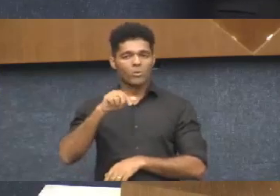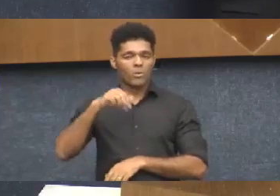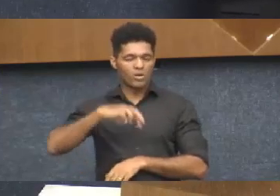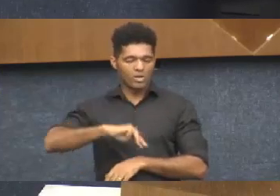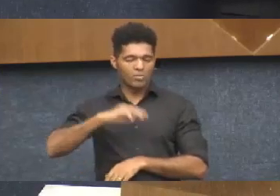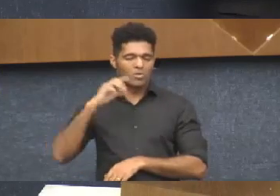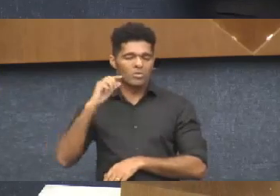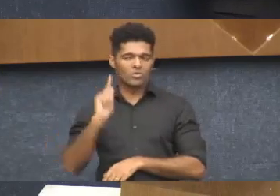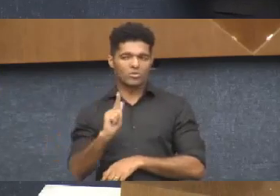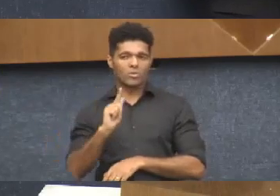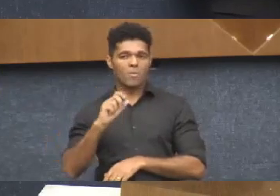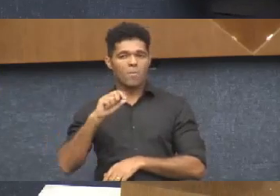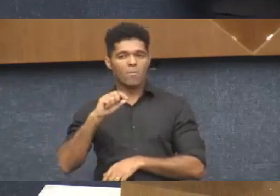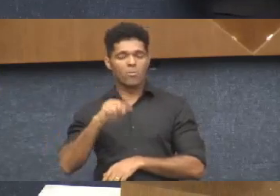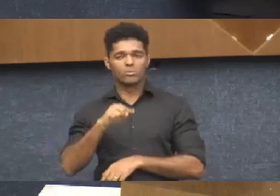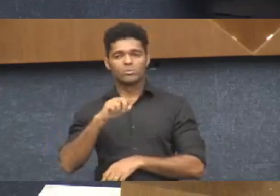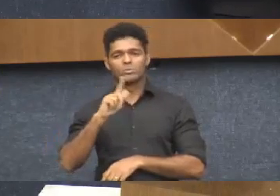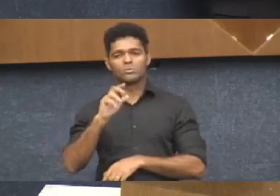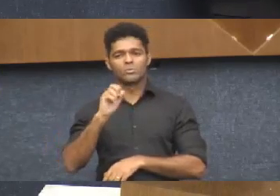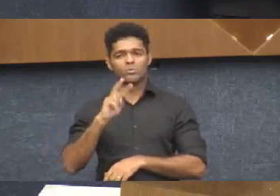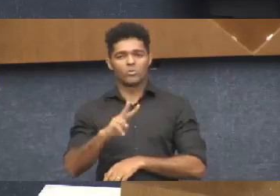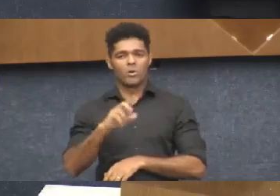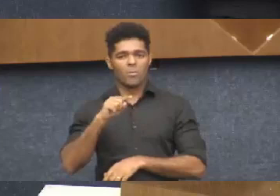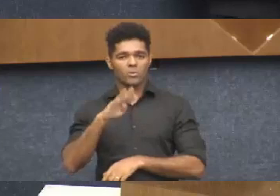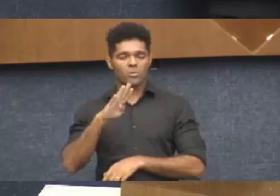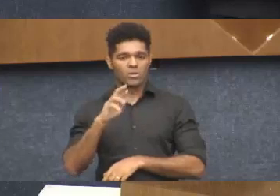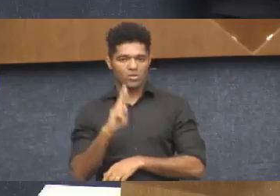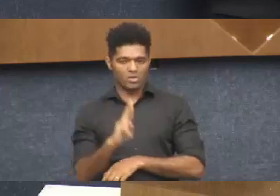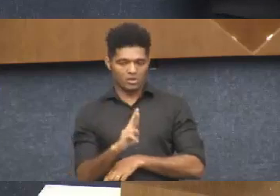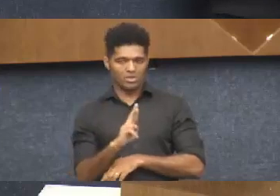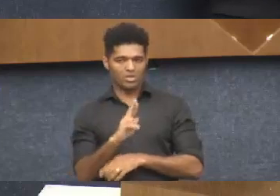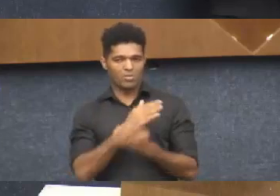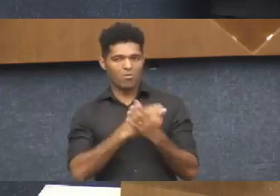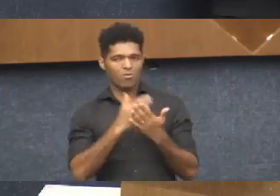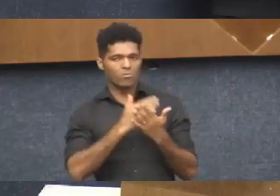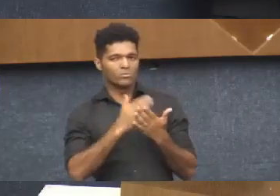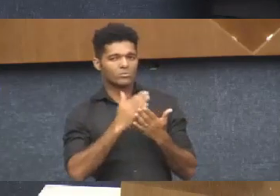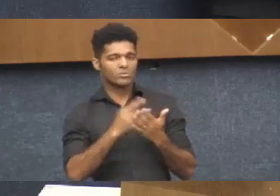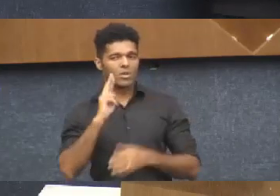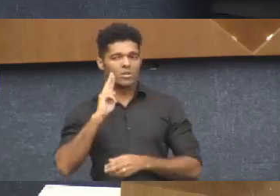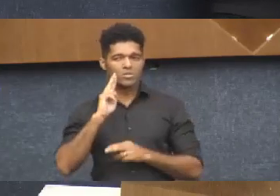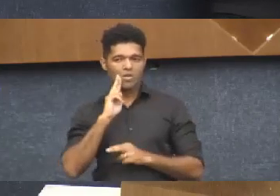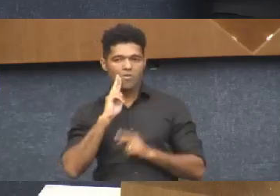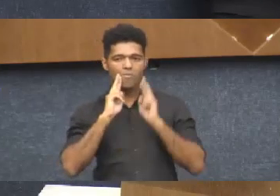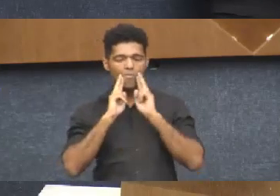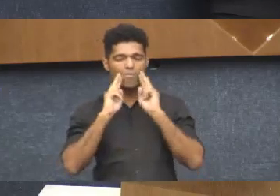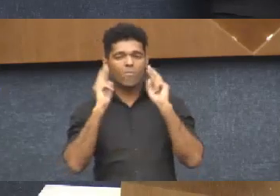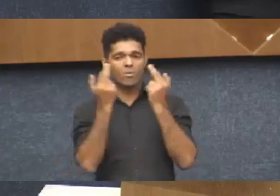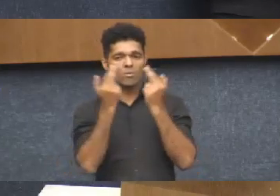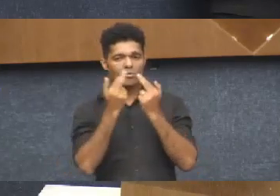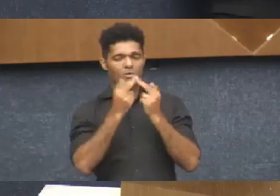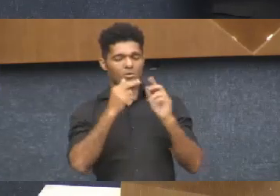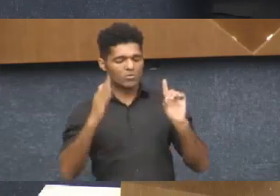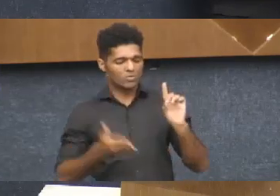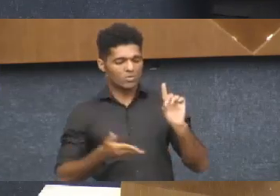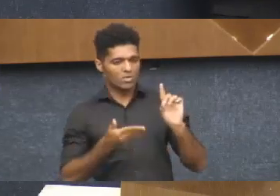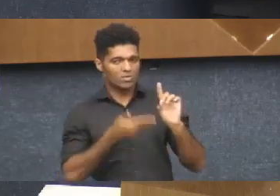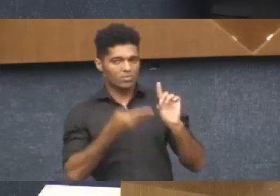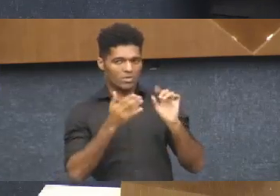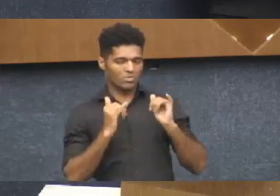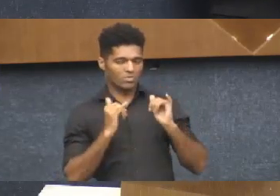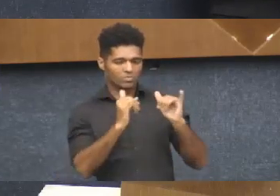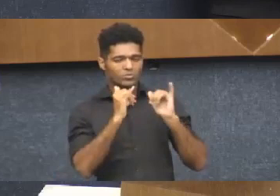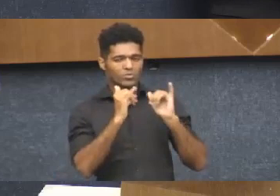www.cmbh.mg.gov.br. Para presidir os trabalhos desta reunião solene, anunciamos a entrada